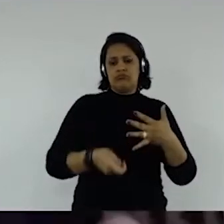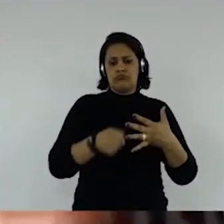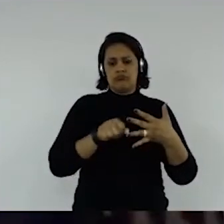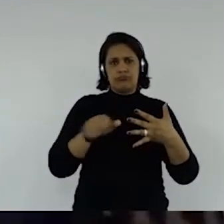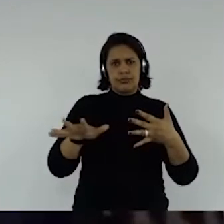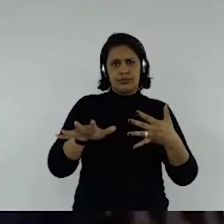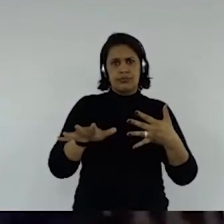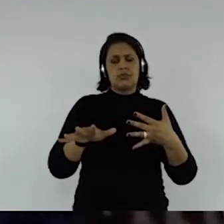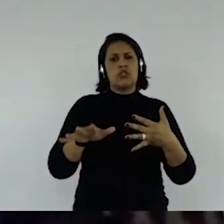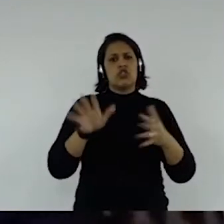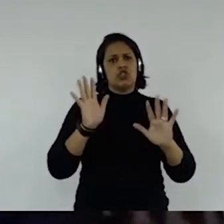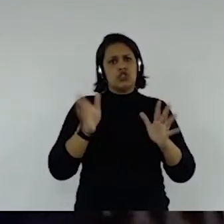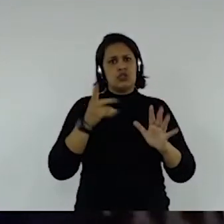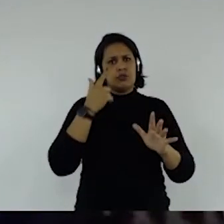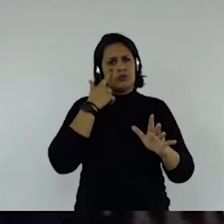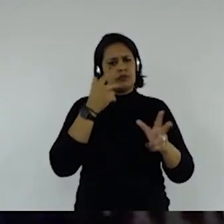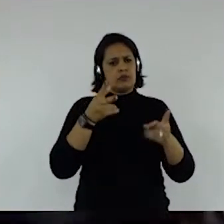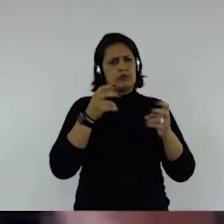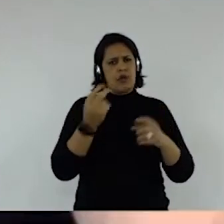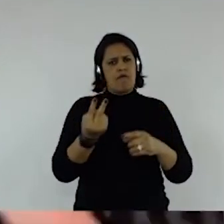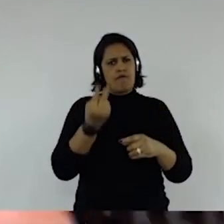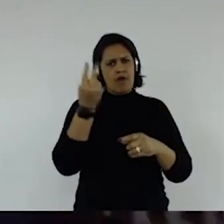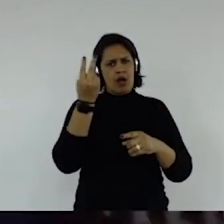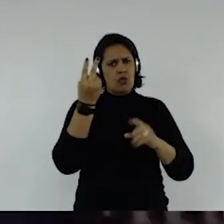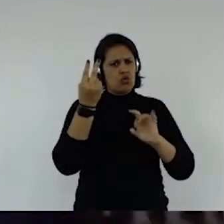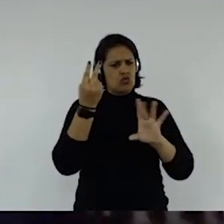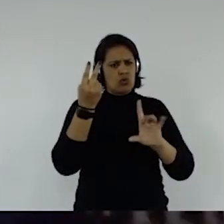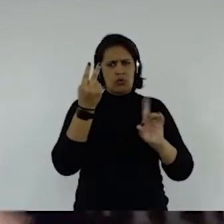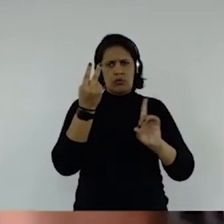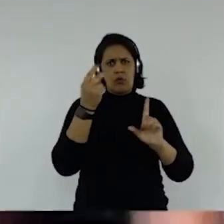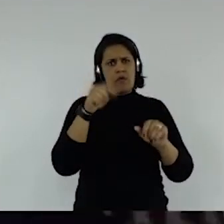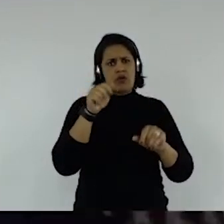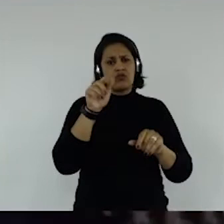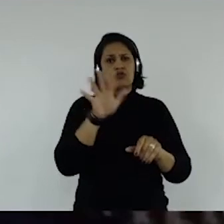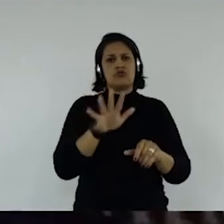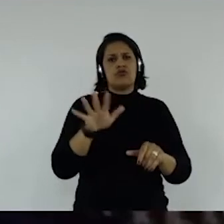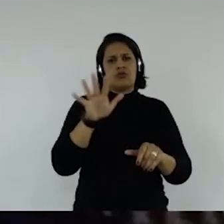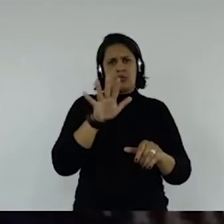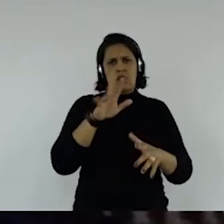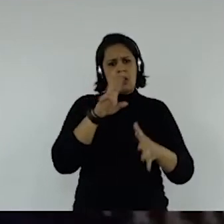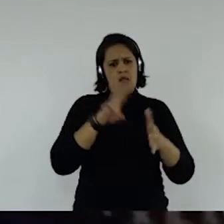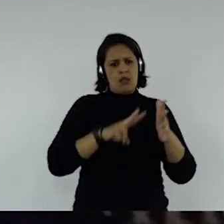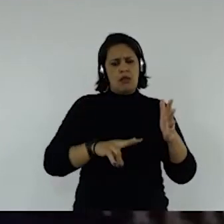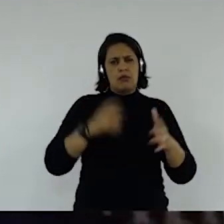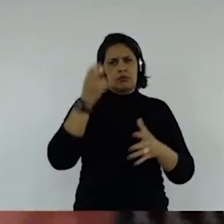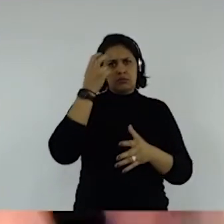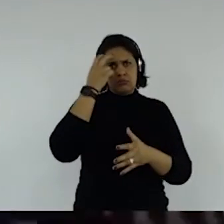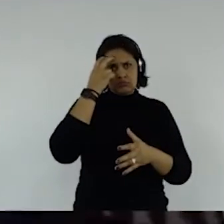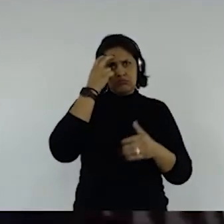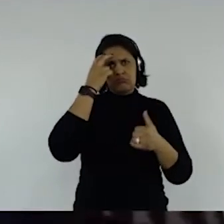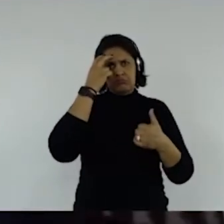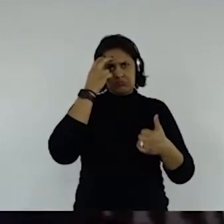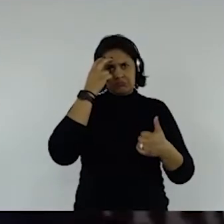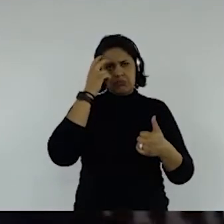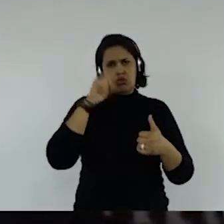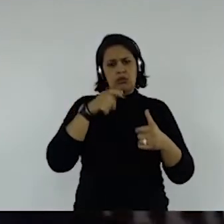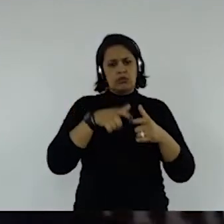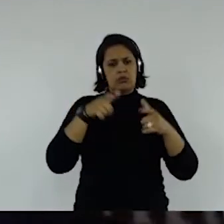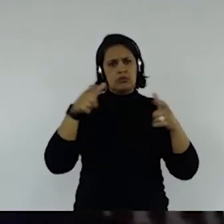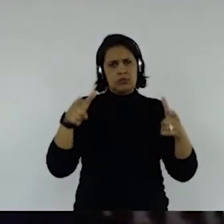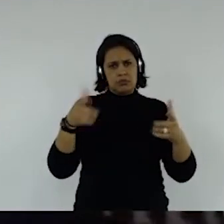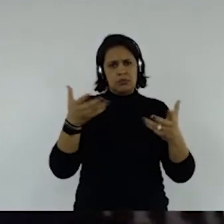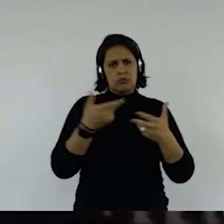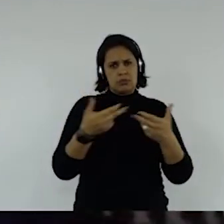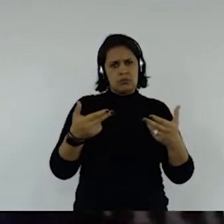tem visto não só como uma coisa de valor, mas uma coisa geral, é uma leitura inteligente da doutrina da jurisprudência, que aumentou o escopo